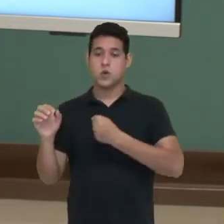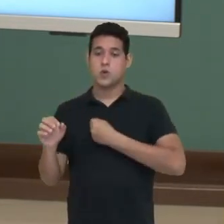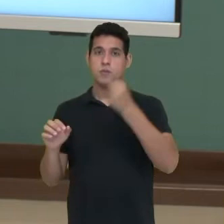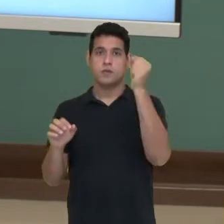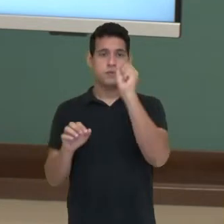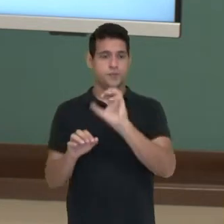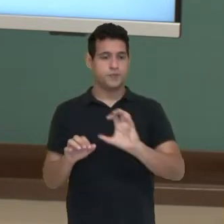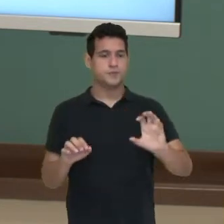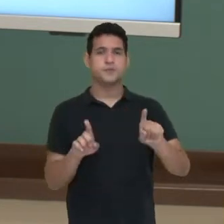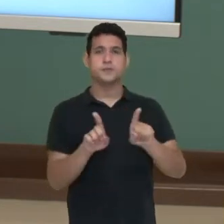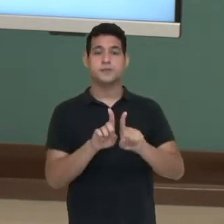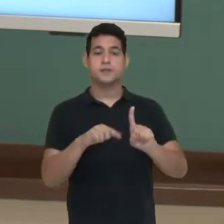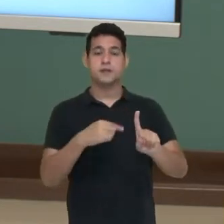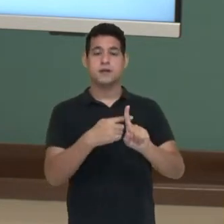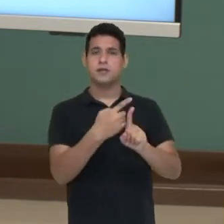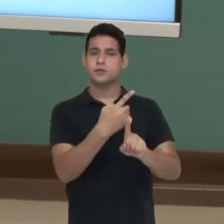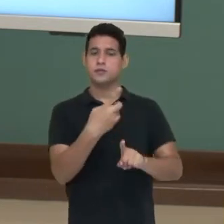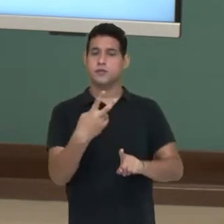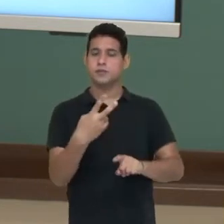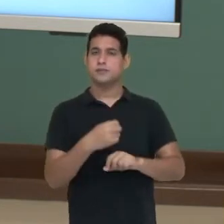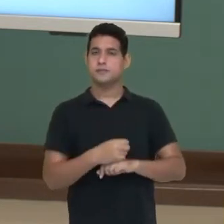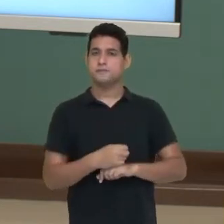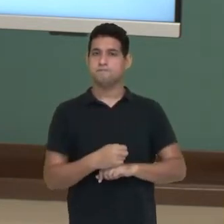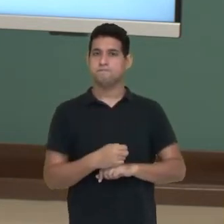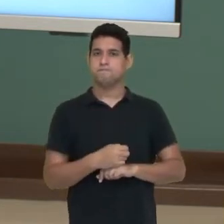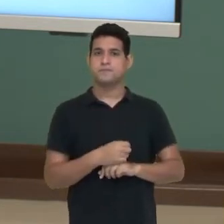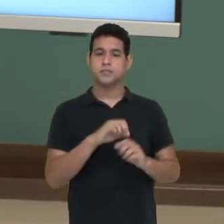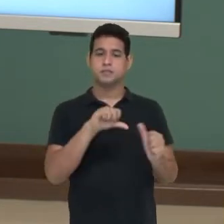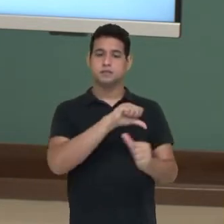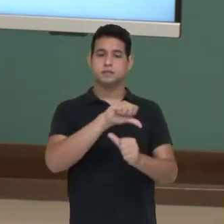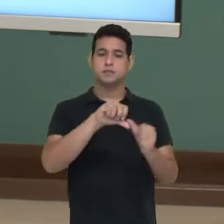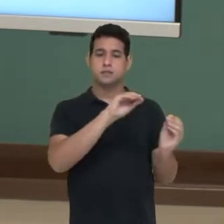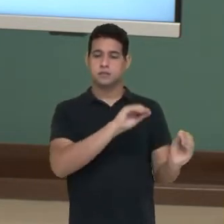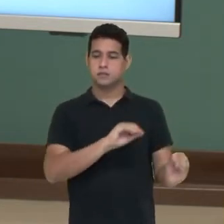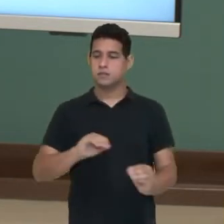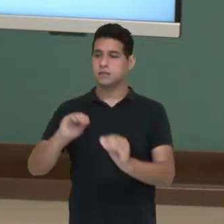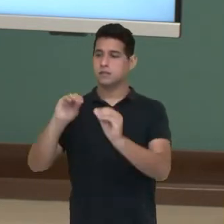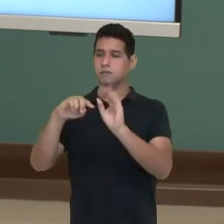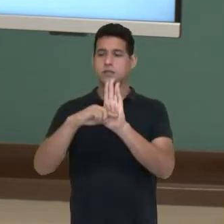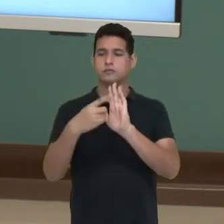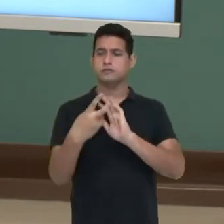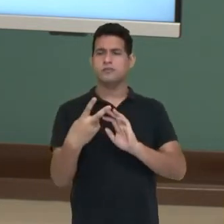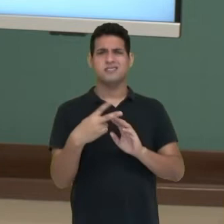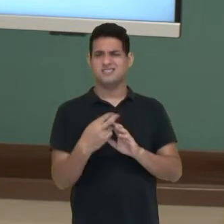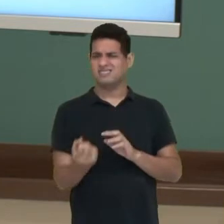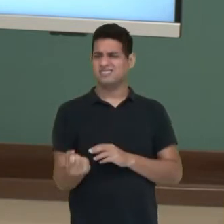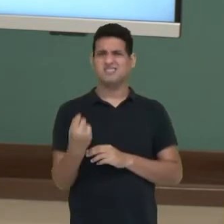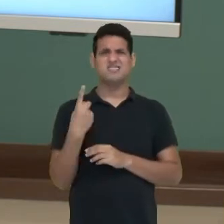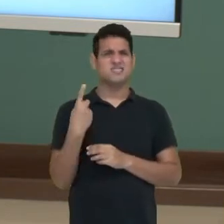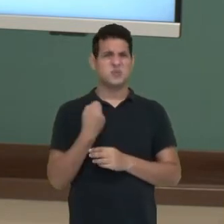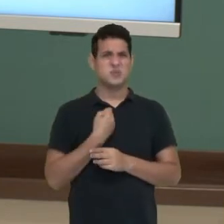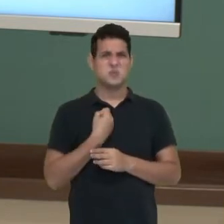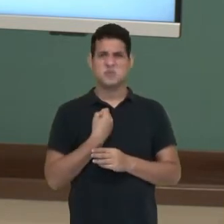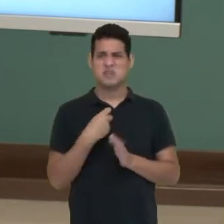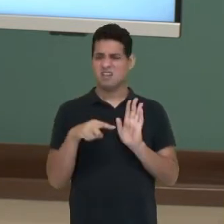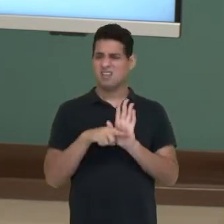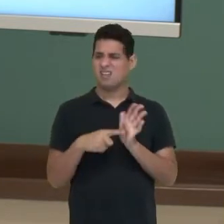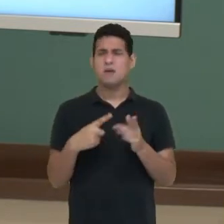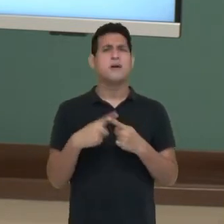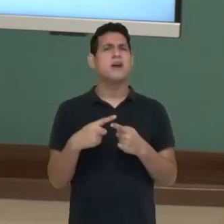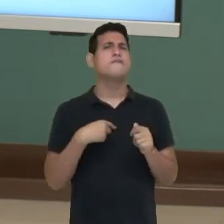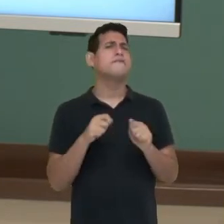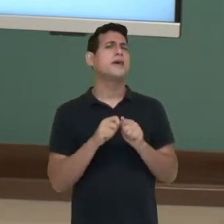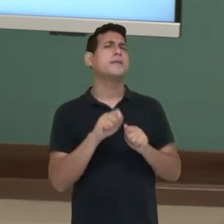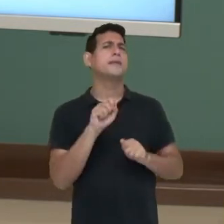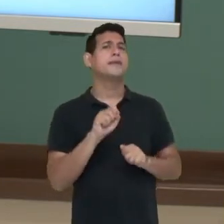olha lá, mais 12 passaria para o outro lado, menos 12. Aí fica estranho mexer com o número negativo, né? Então, o que a gente